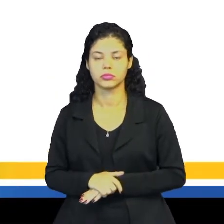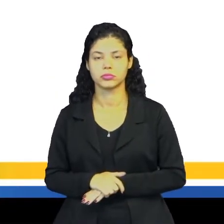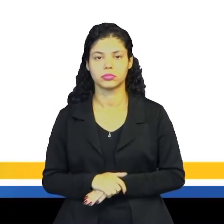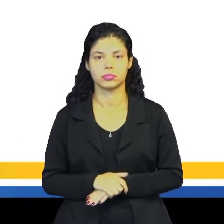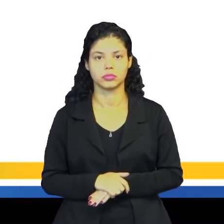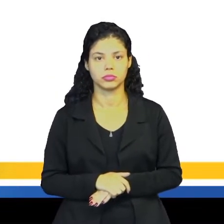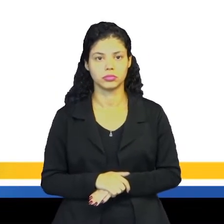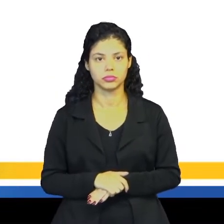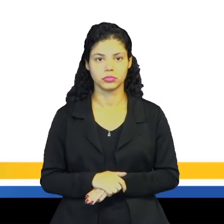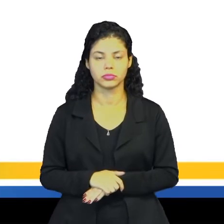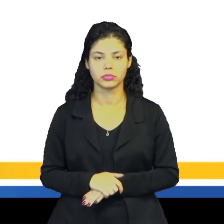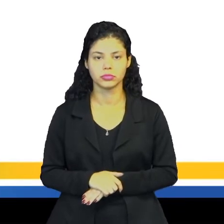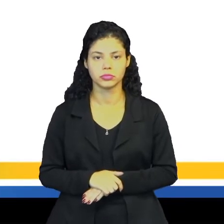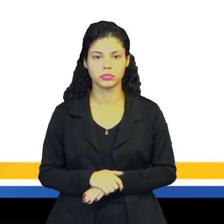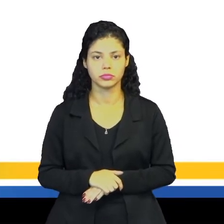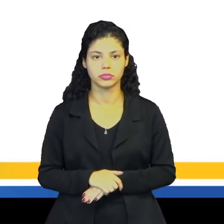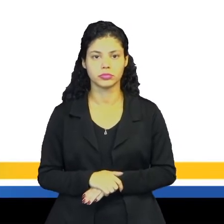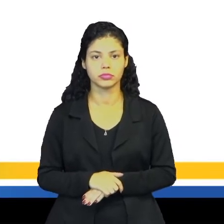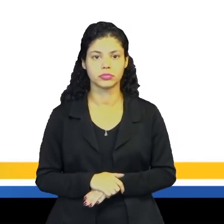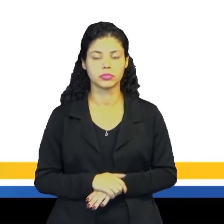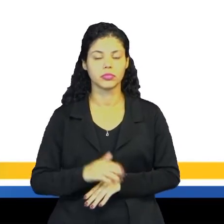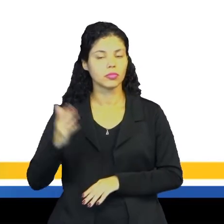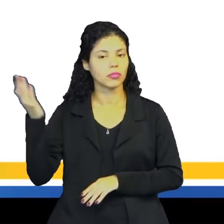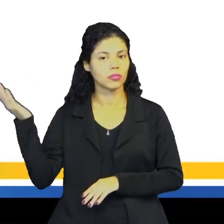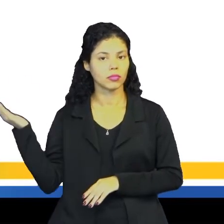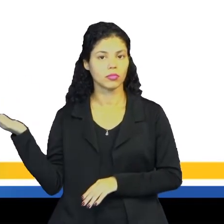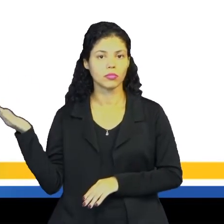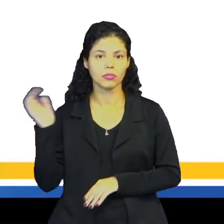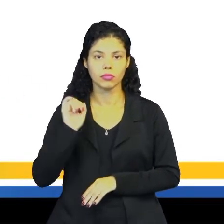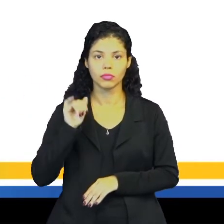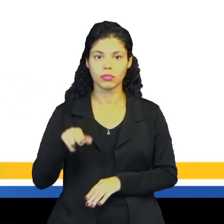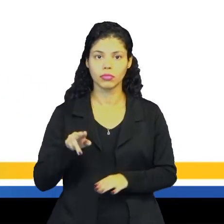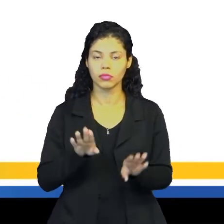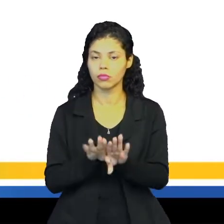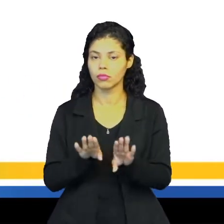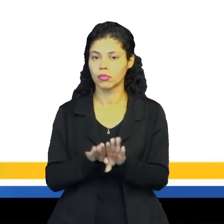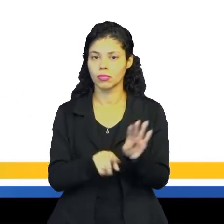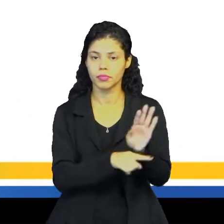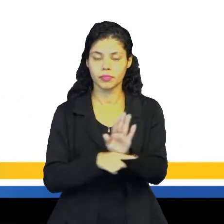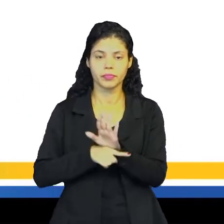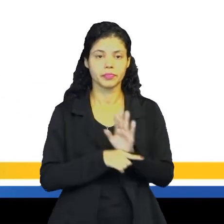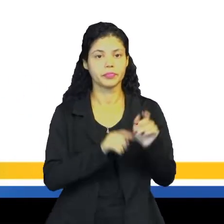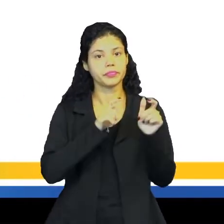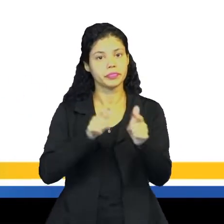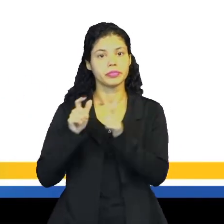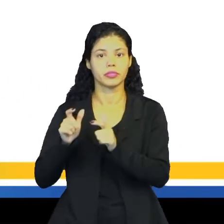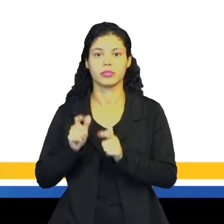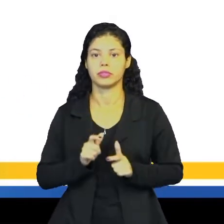das exceções. Na preposition in, nós temos indicação de